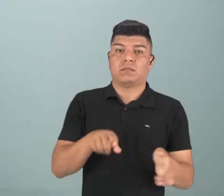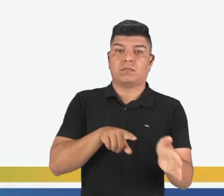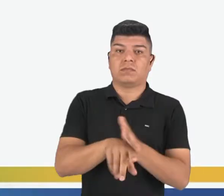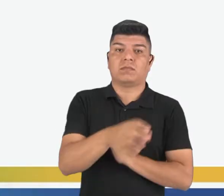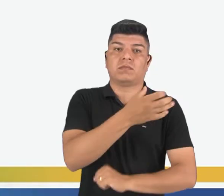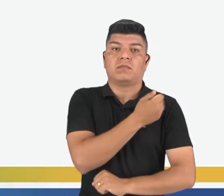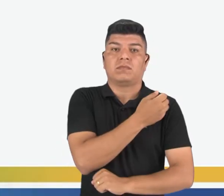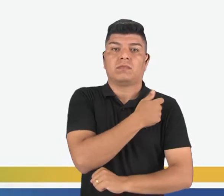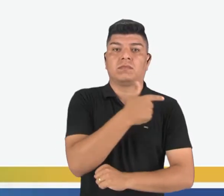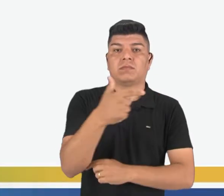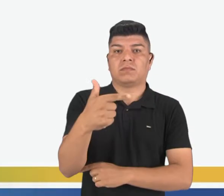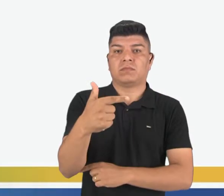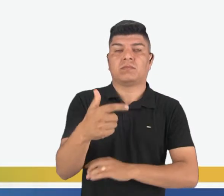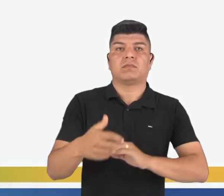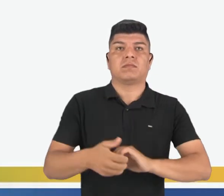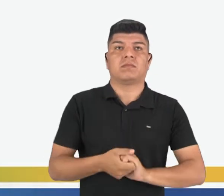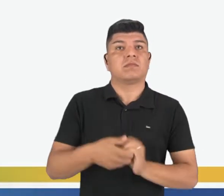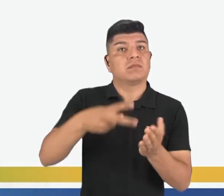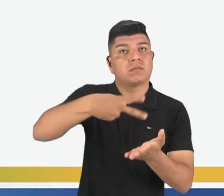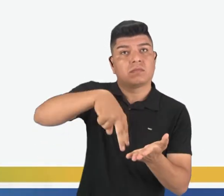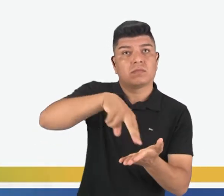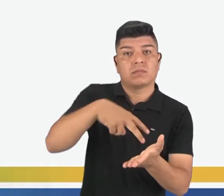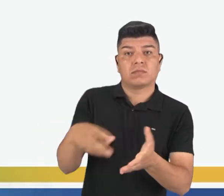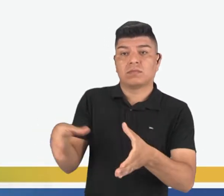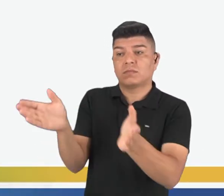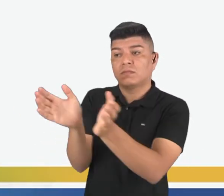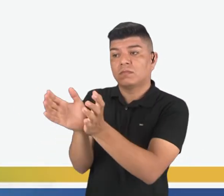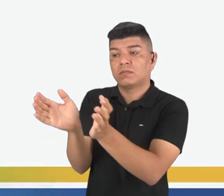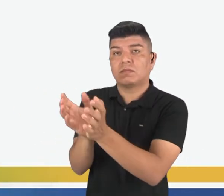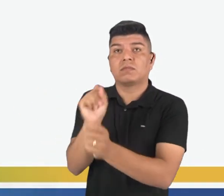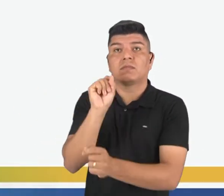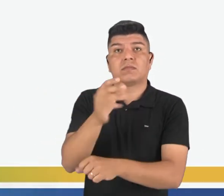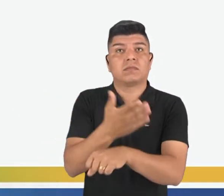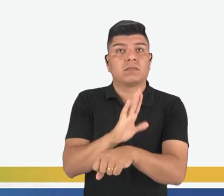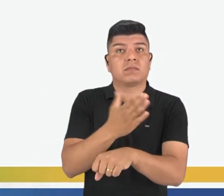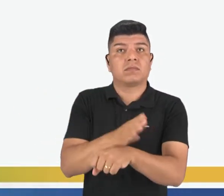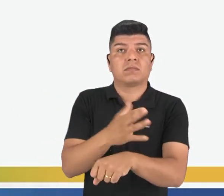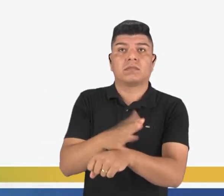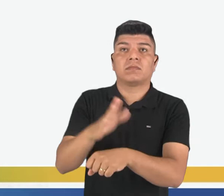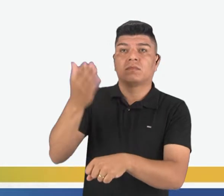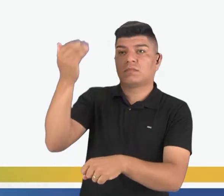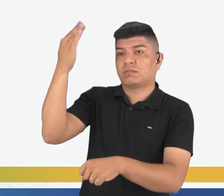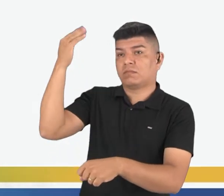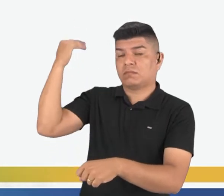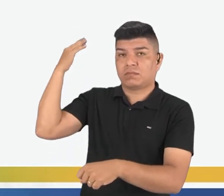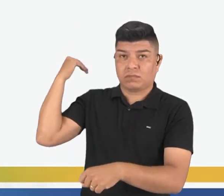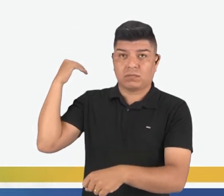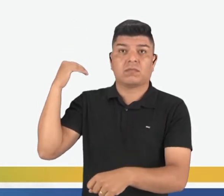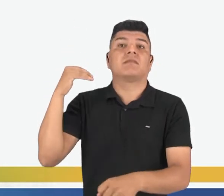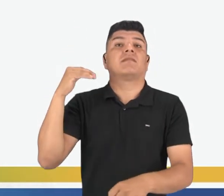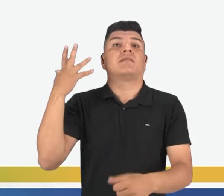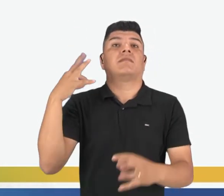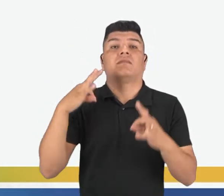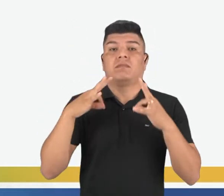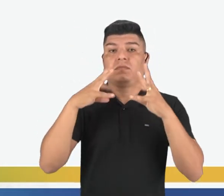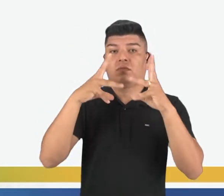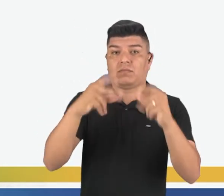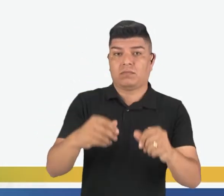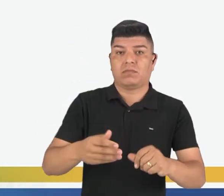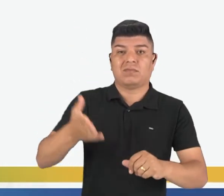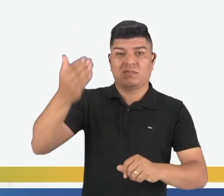número 2. As danças em grupo foram praticadas desde as primeiras civilizações e durante